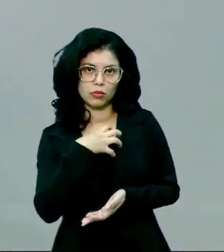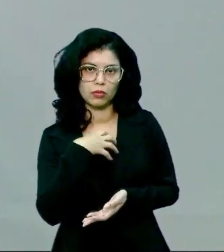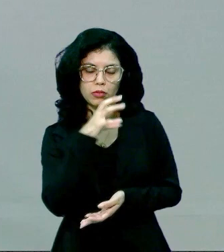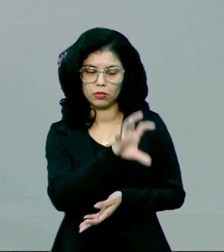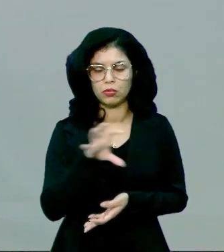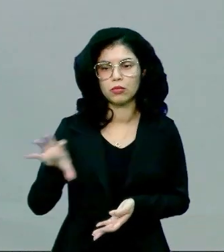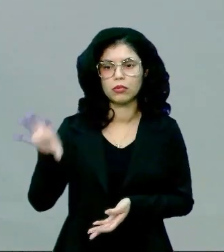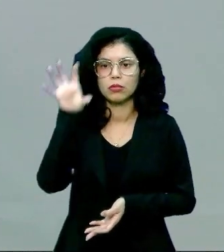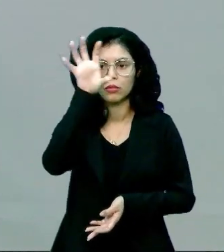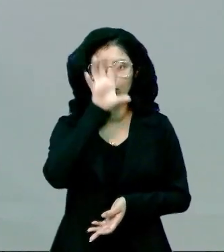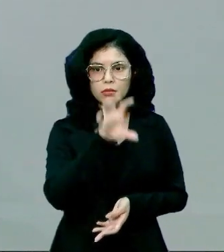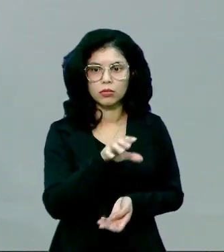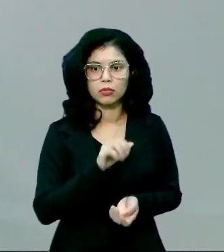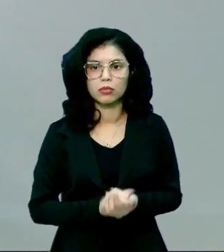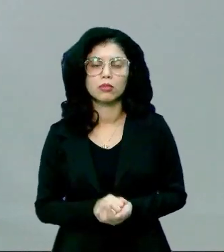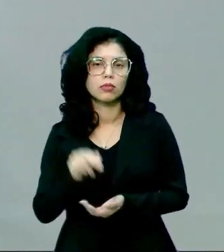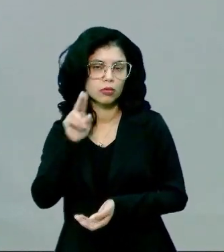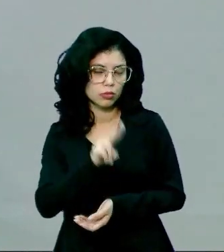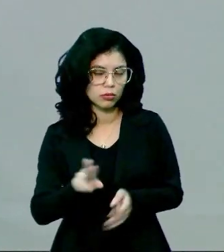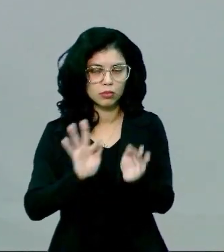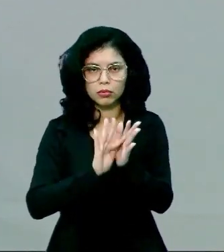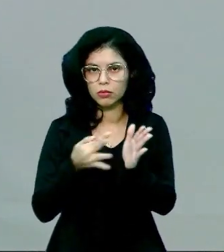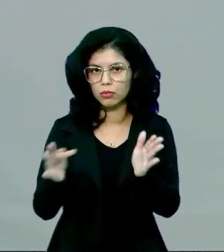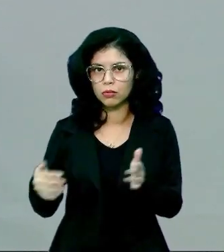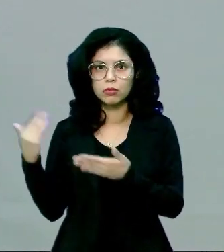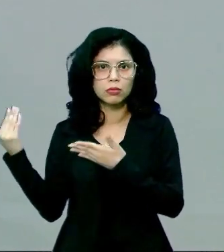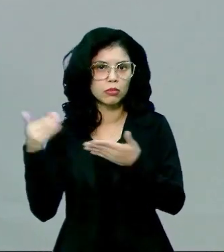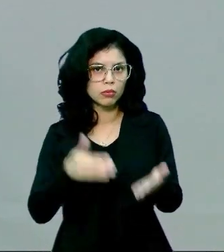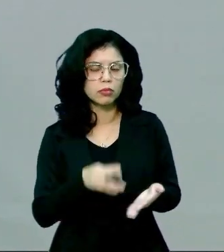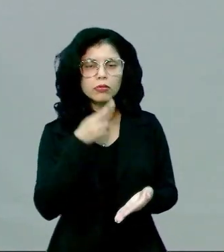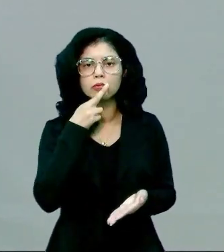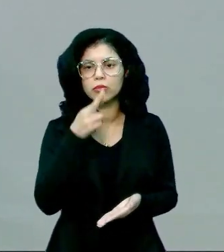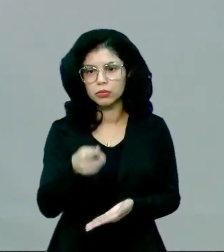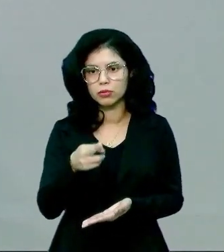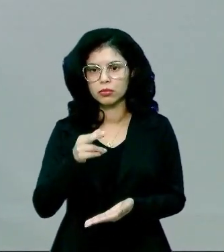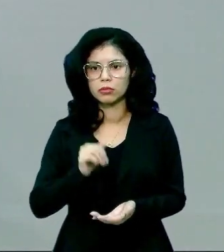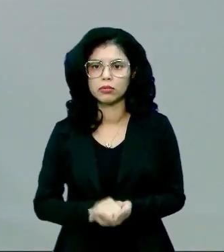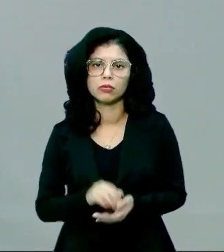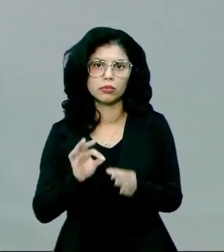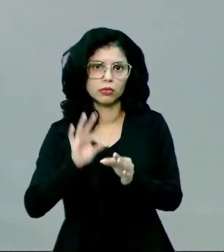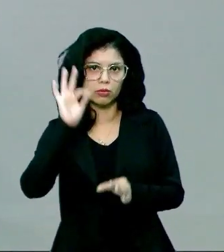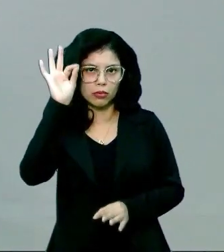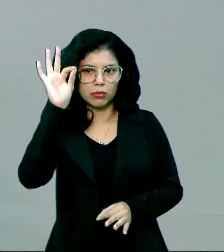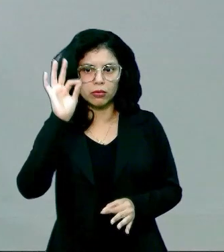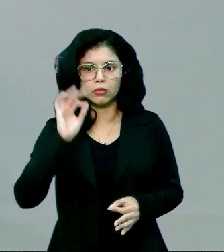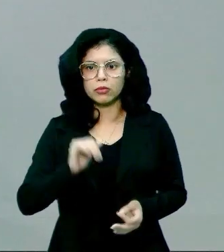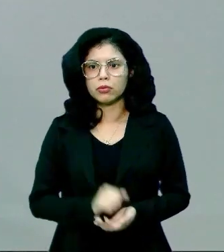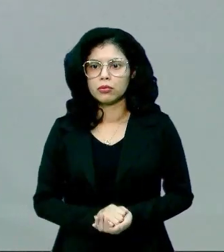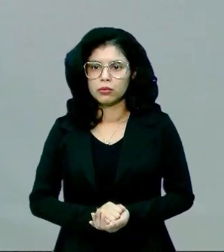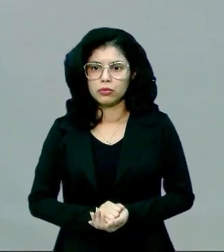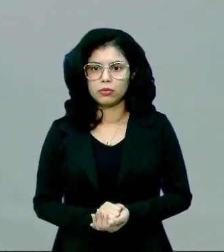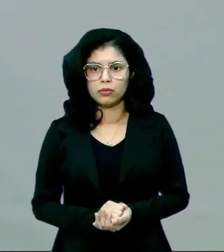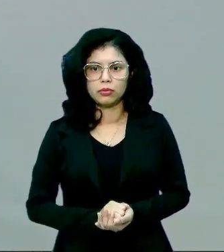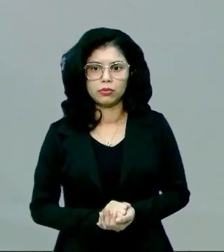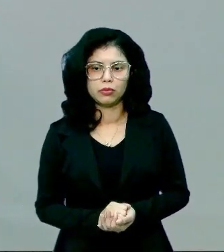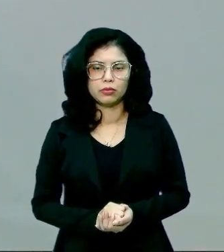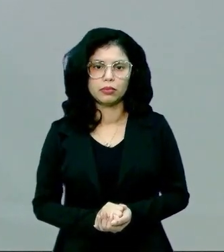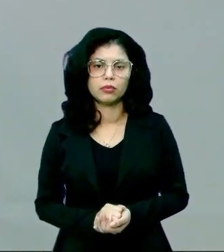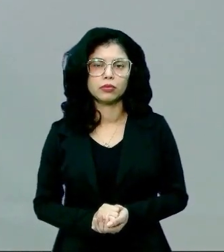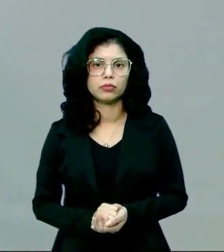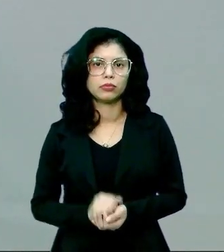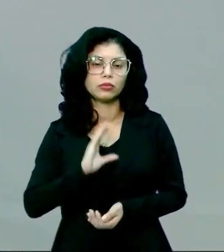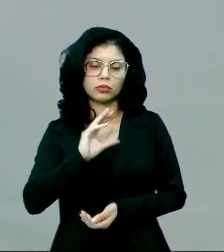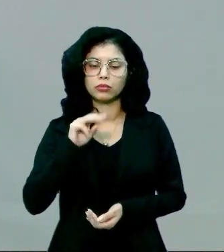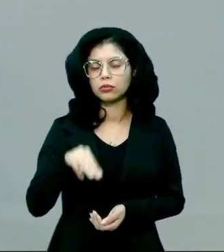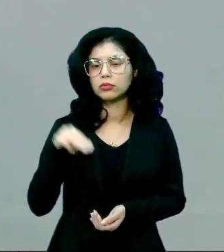mapa. Usando as fórmulas corretas, a gente chega a qualquer medida que a gente queira. Por centímetro,